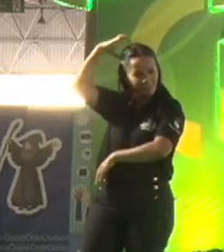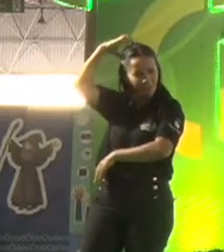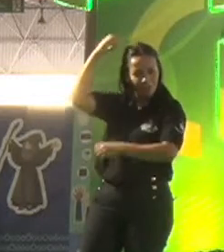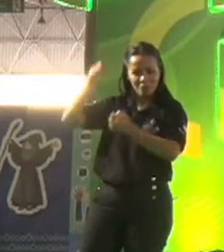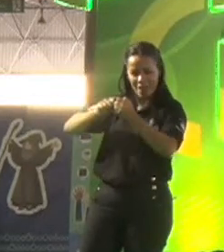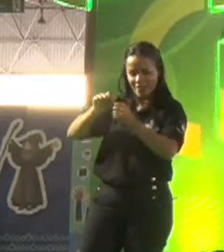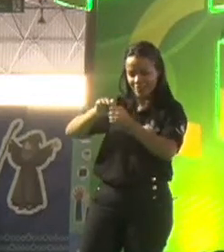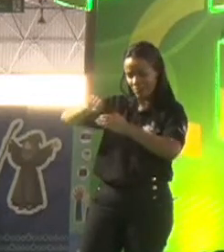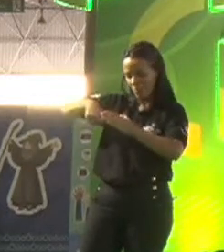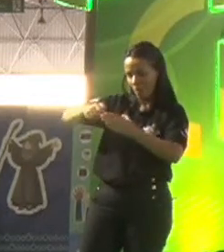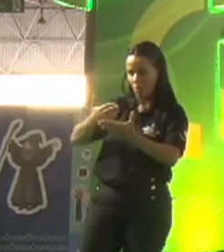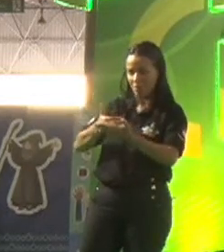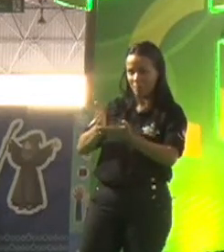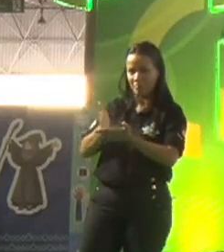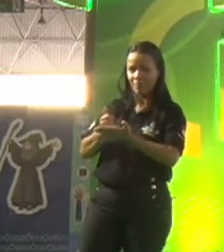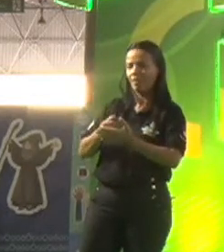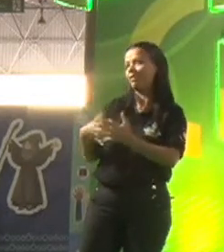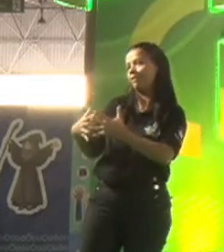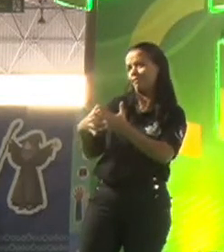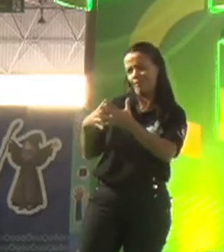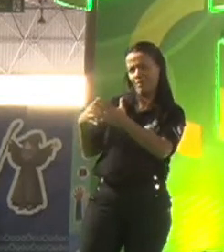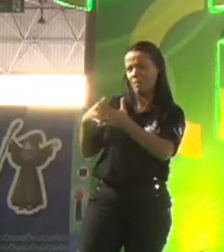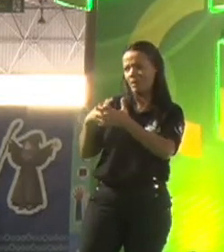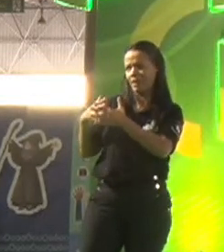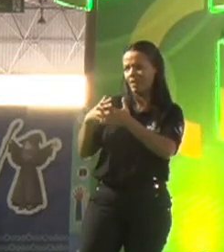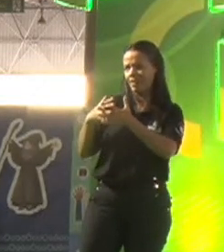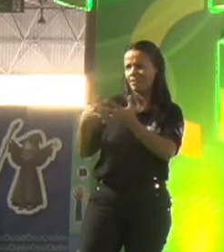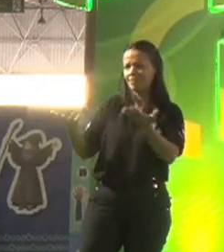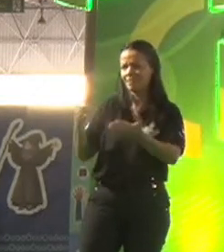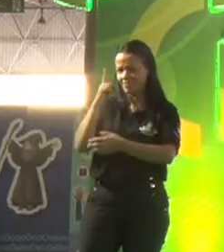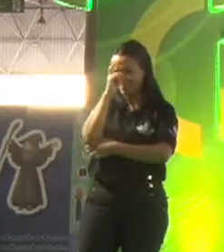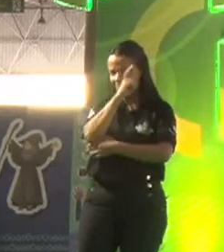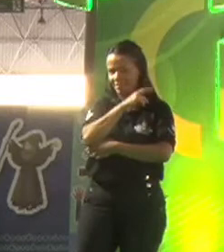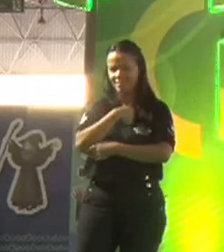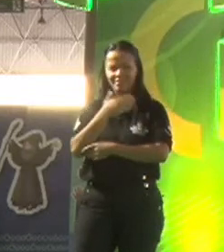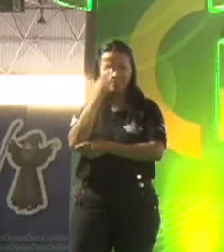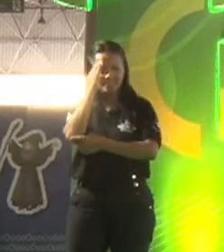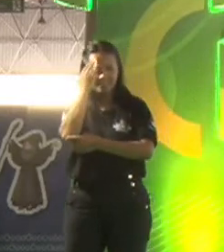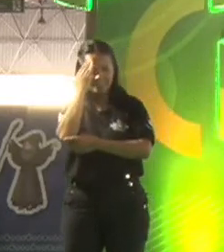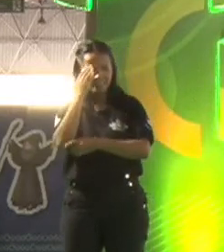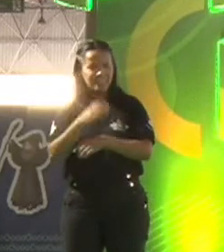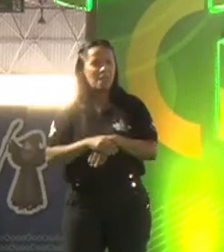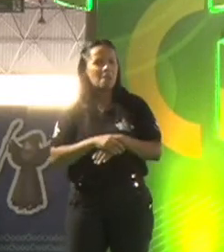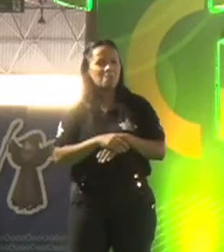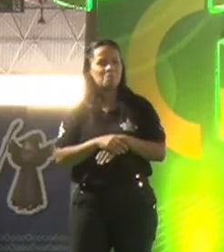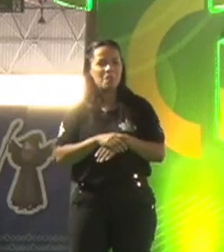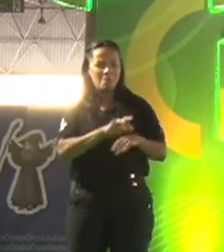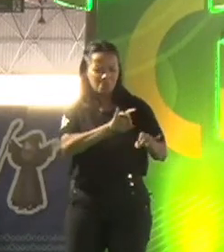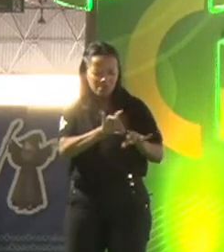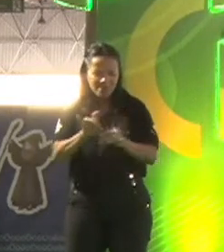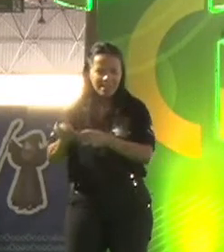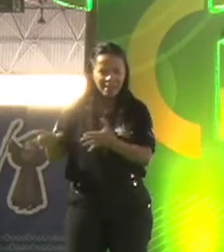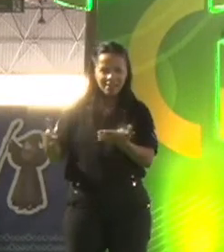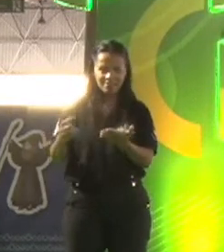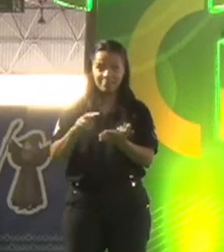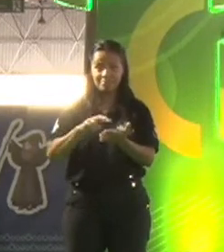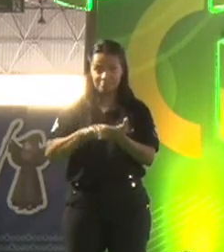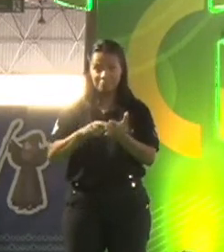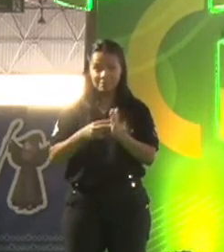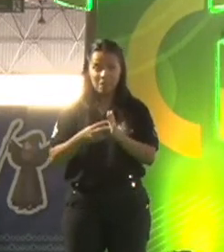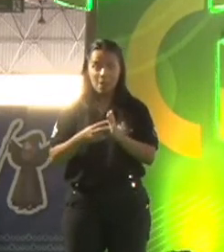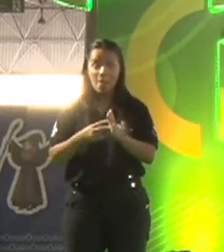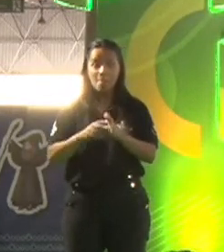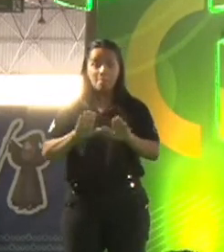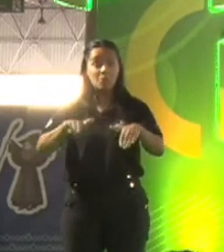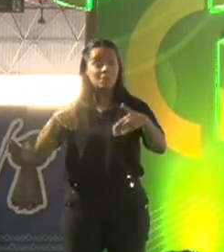é complicado é complicado tem um teor ali de de viagem muito técnico se eu trago a ficção